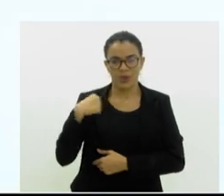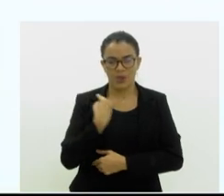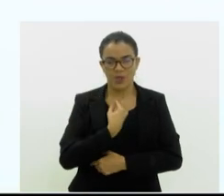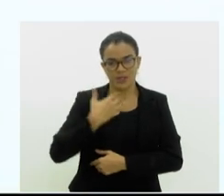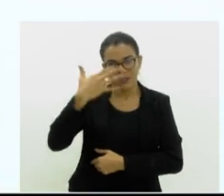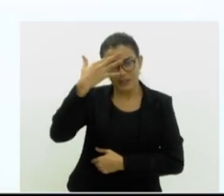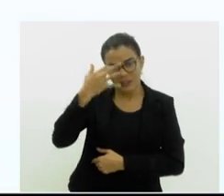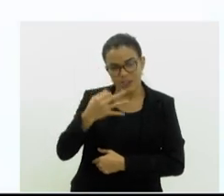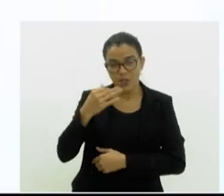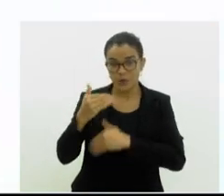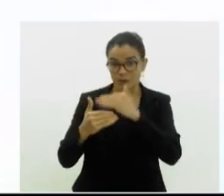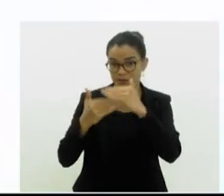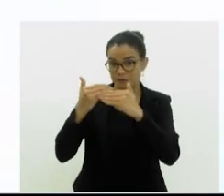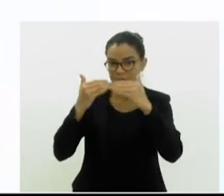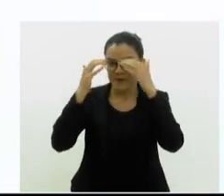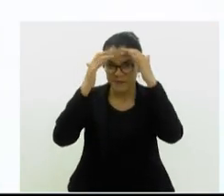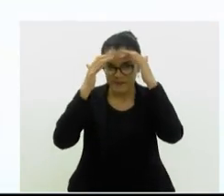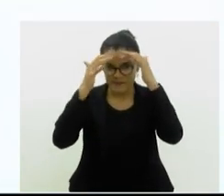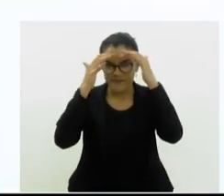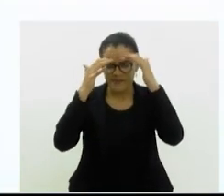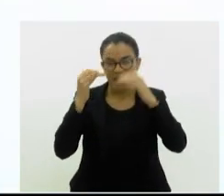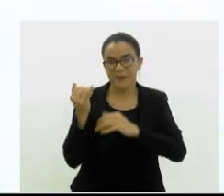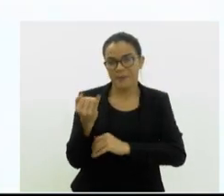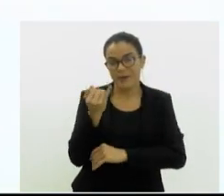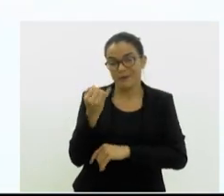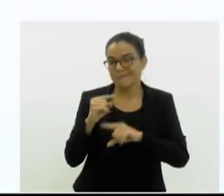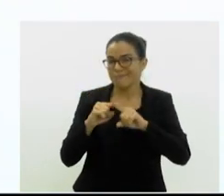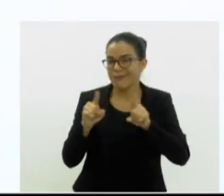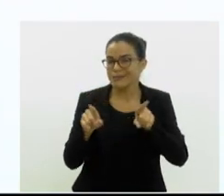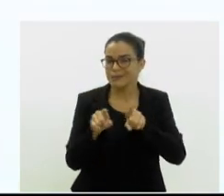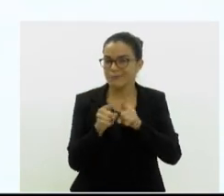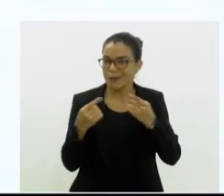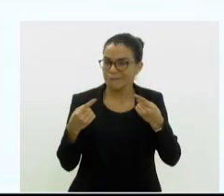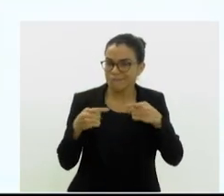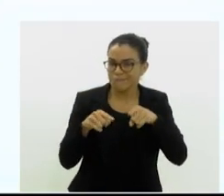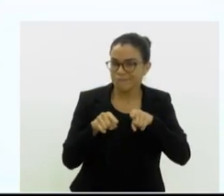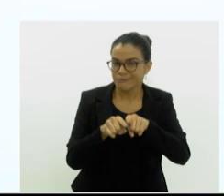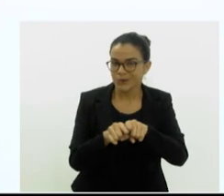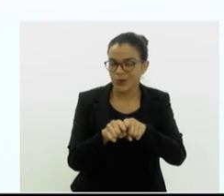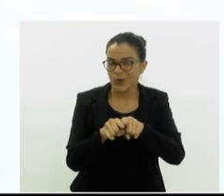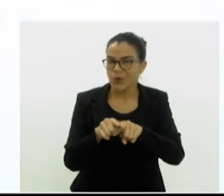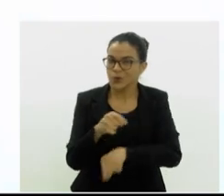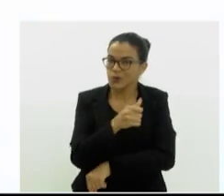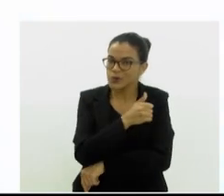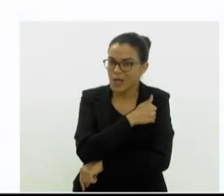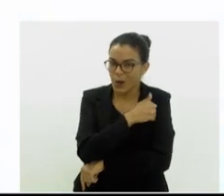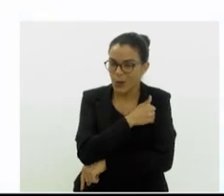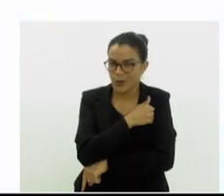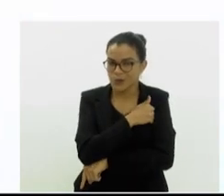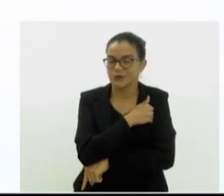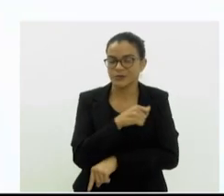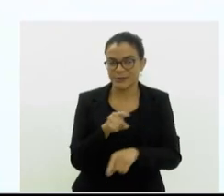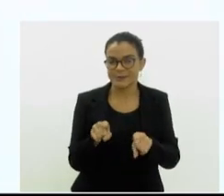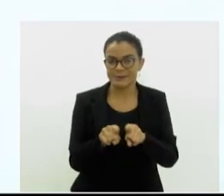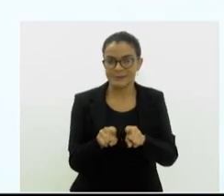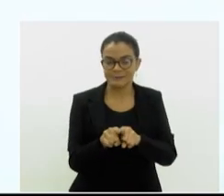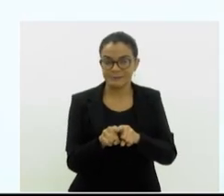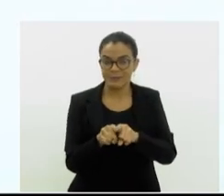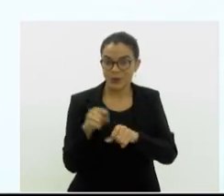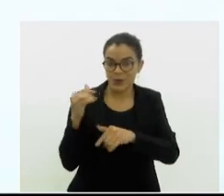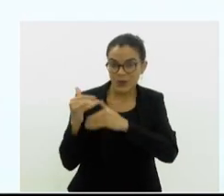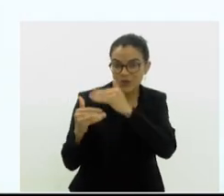desenvolvimento cognitivo, ele sim é importante, mas a gente precisa desenvolver os estudantes de forma integral. Então, o